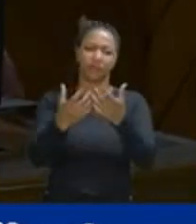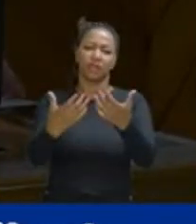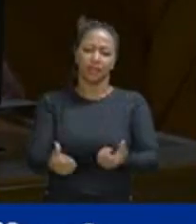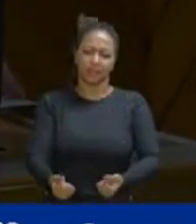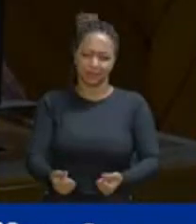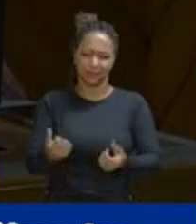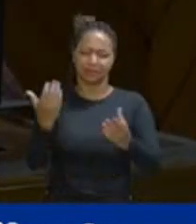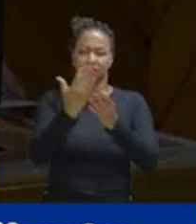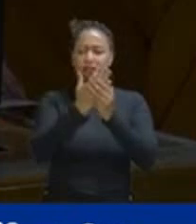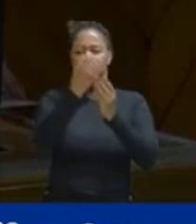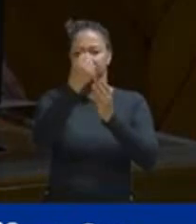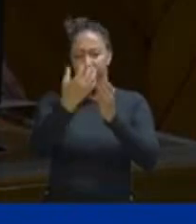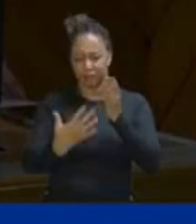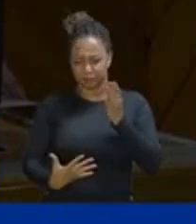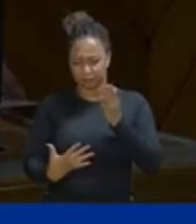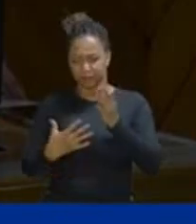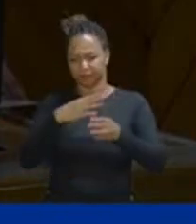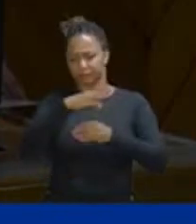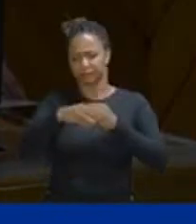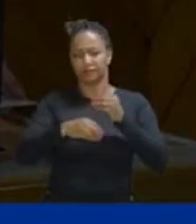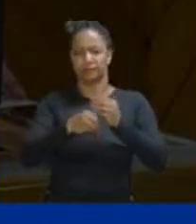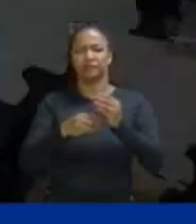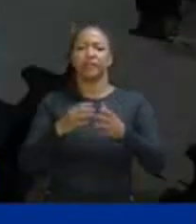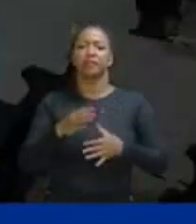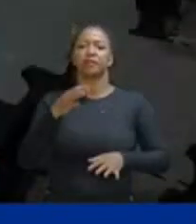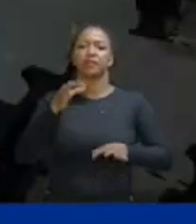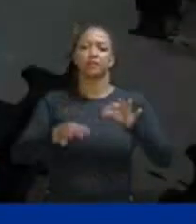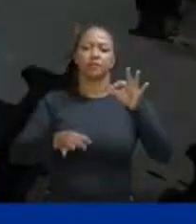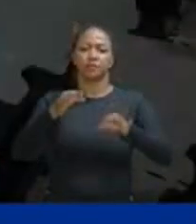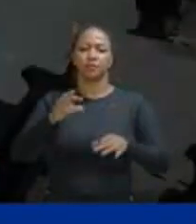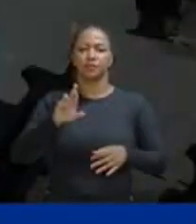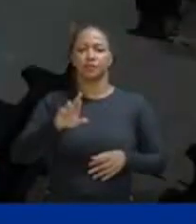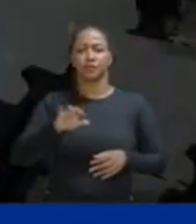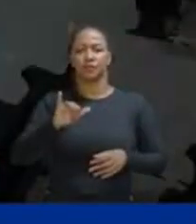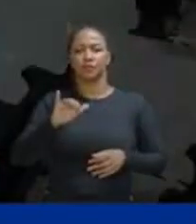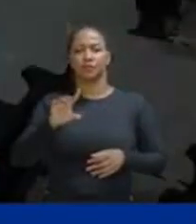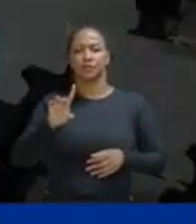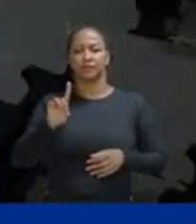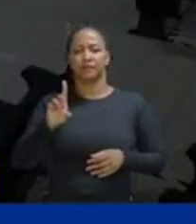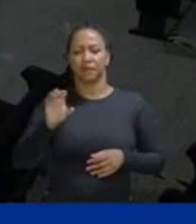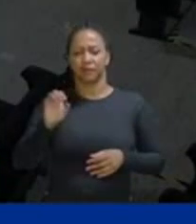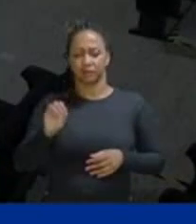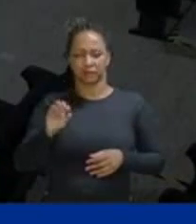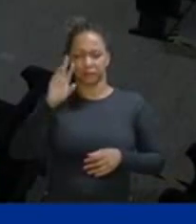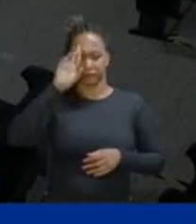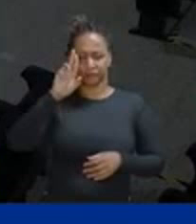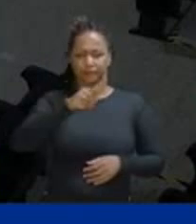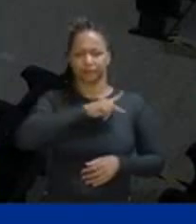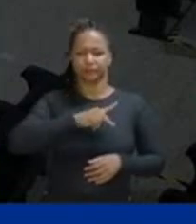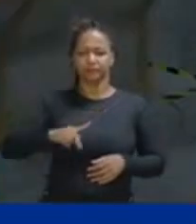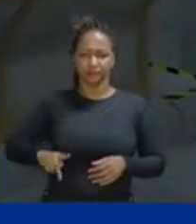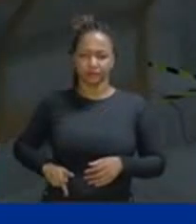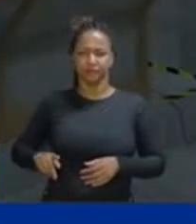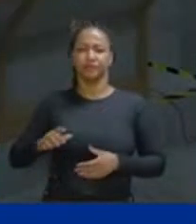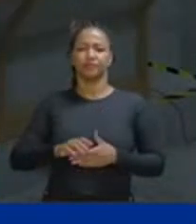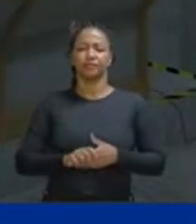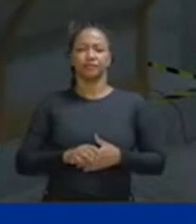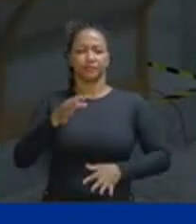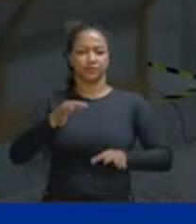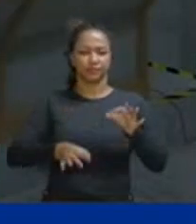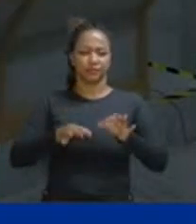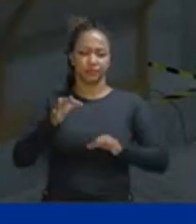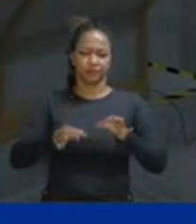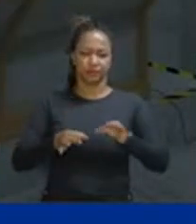os embargos com efeitos infringentes. Juiz Rivaldo Valente. Imagem ampla do plenário. Senhor presidente, eminente